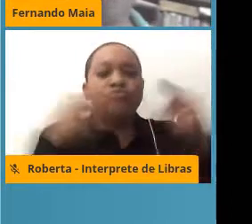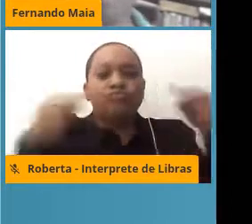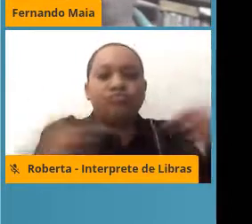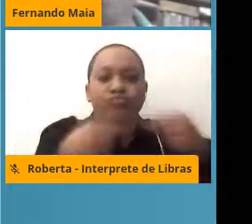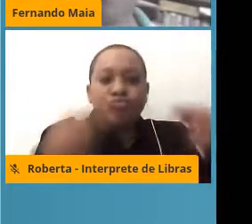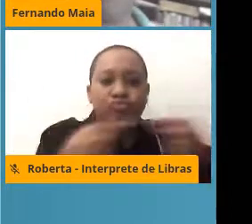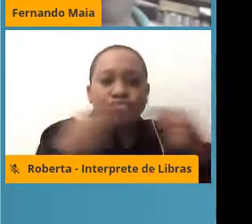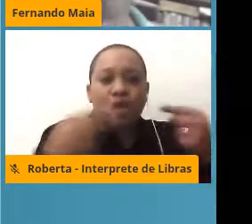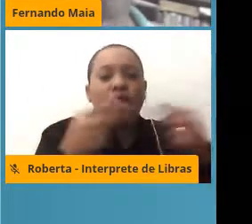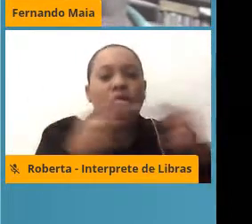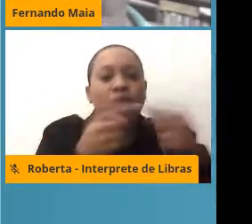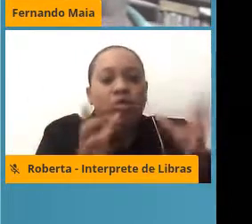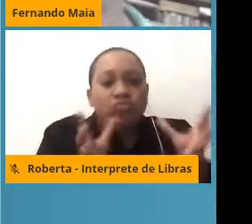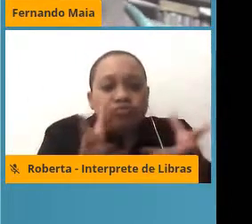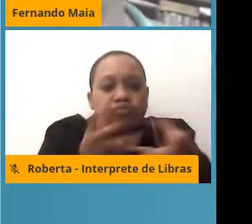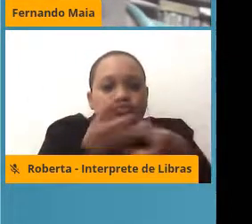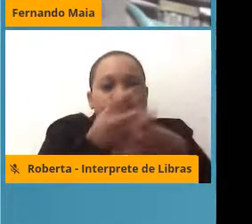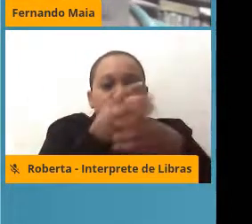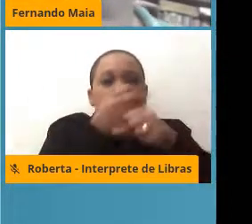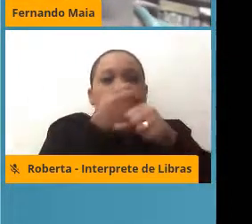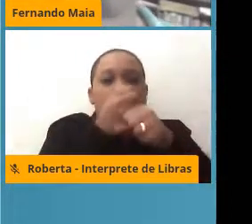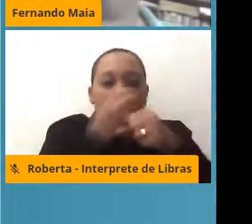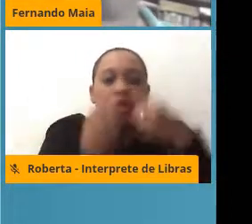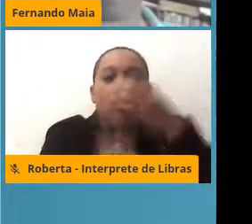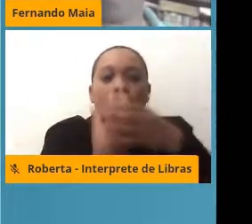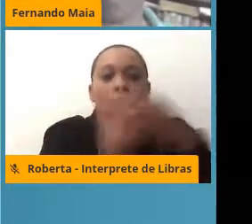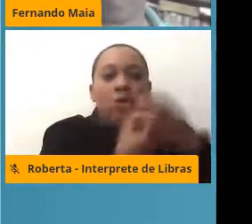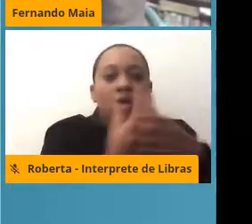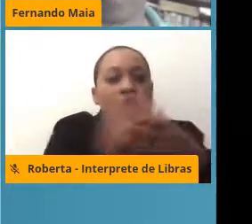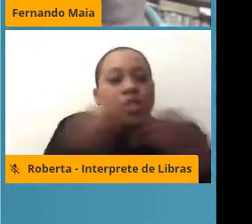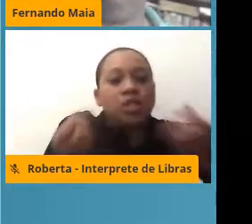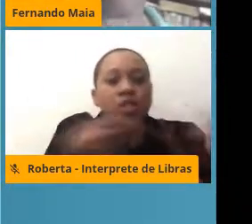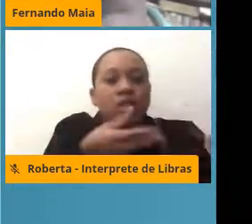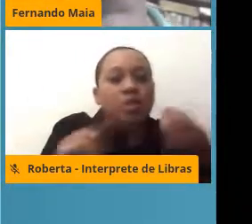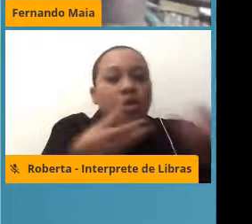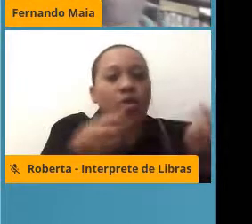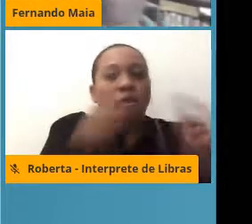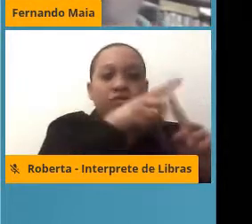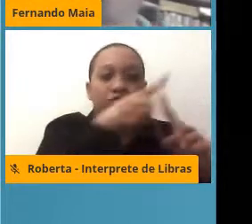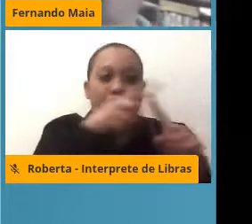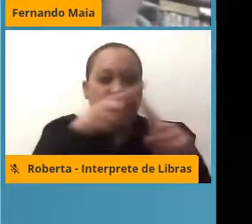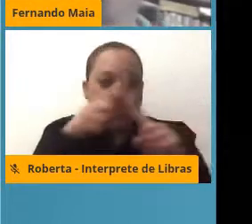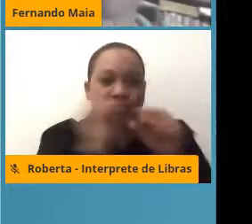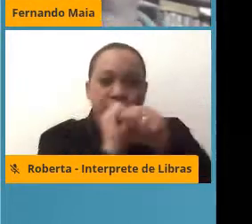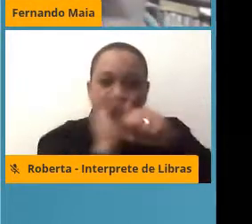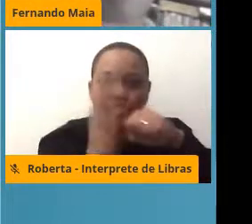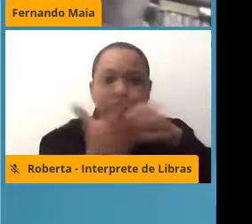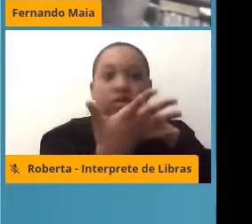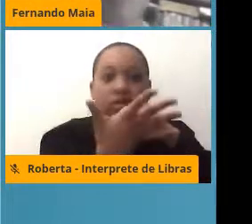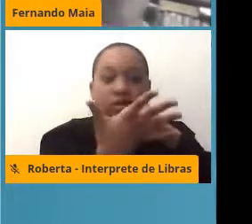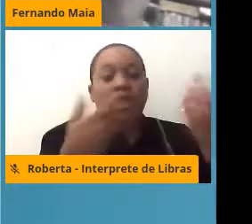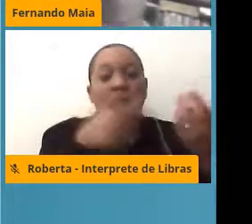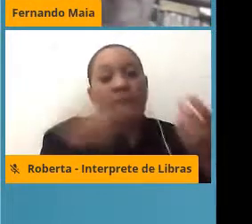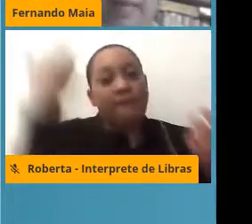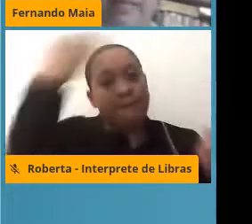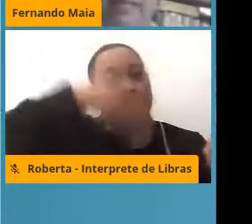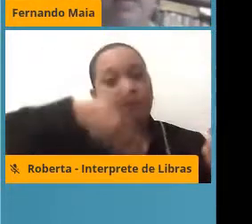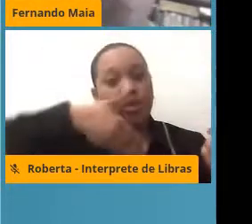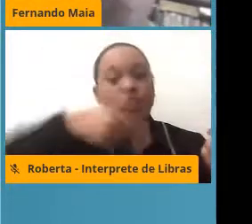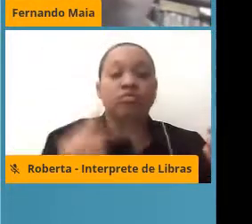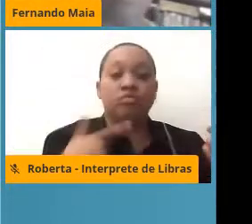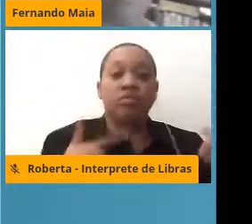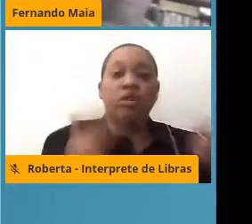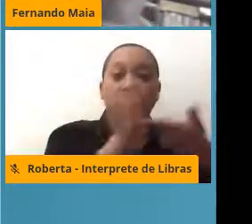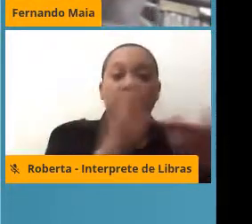podem se juntar e podem dar origem a novas espécies de coronavírus. Provavelmente essa é a explicação provável para essa